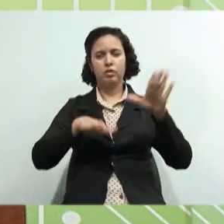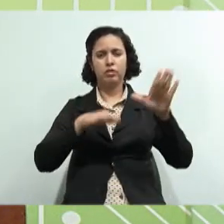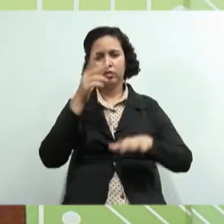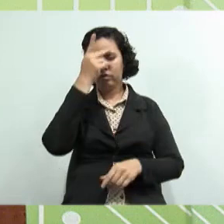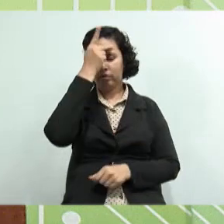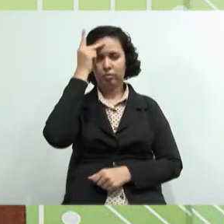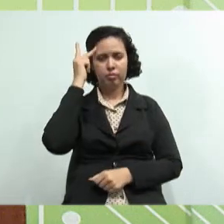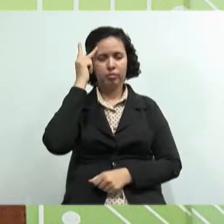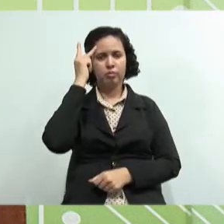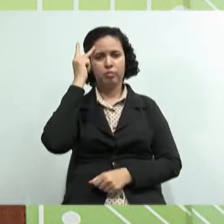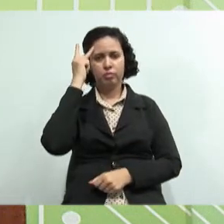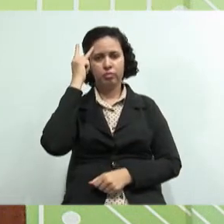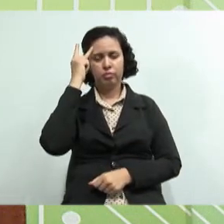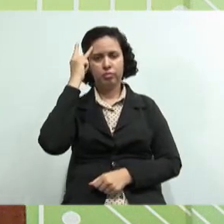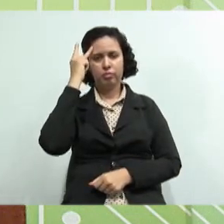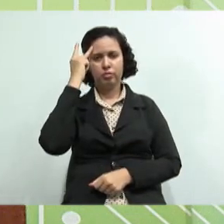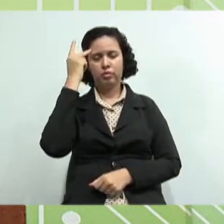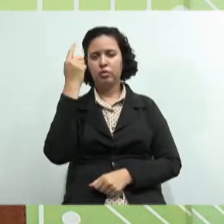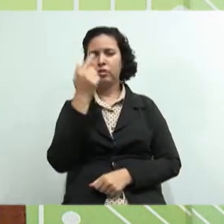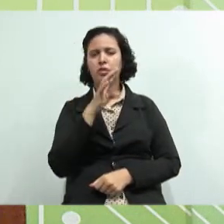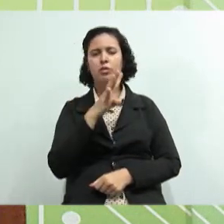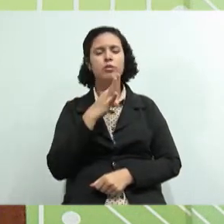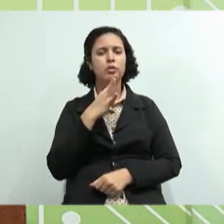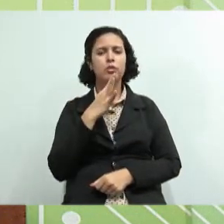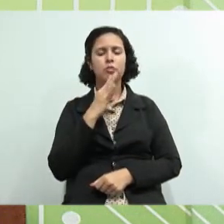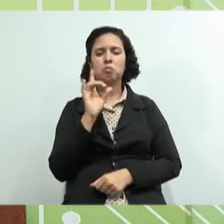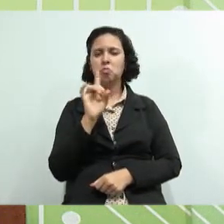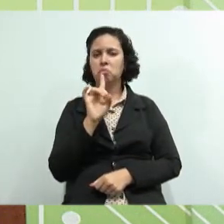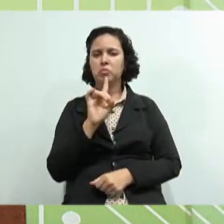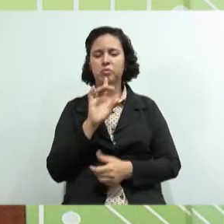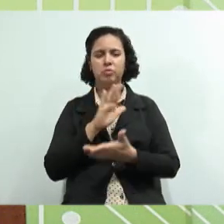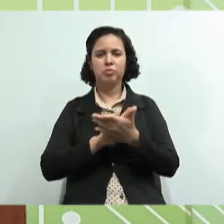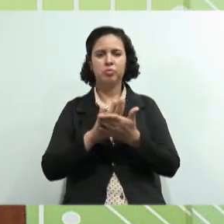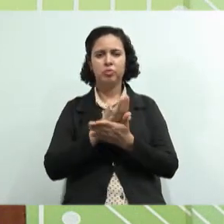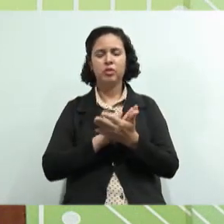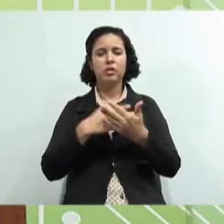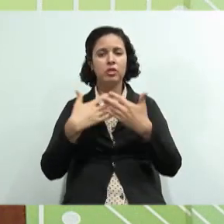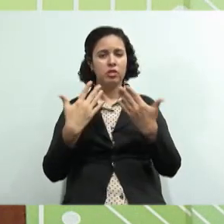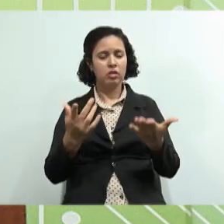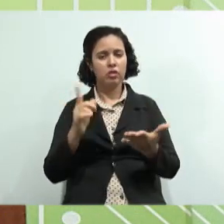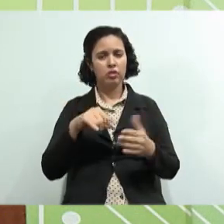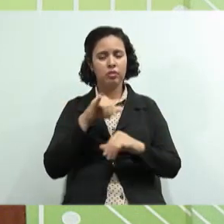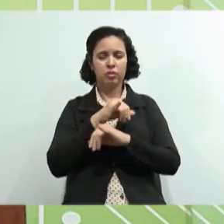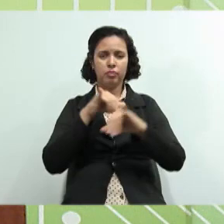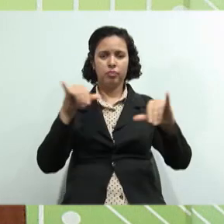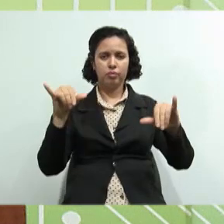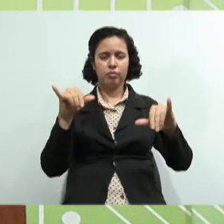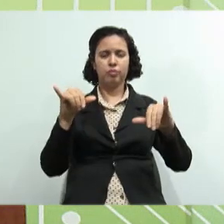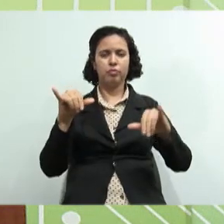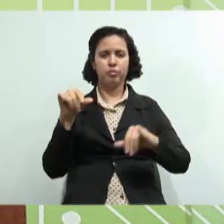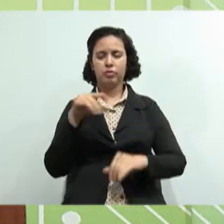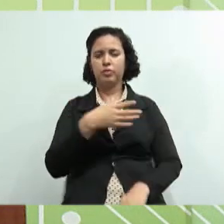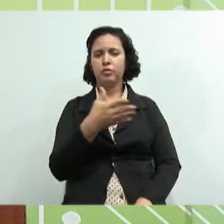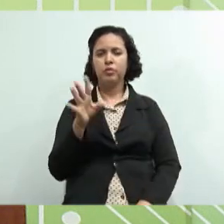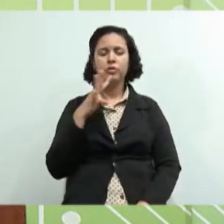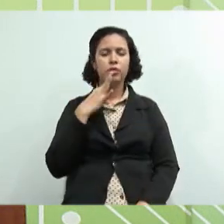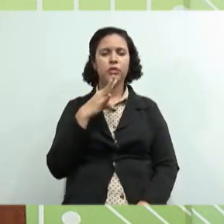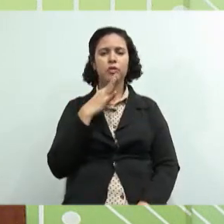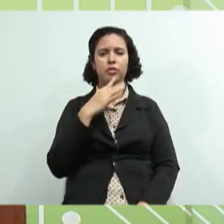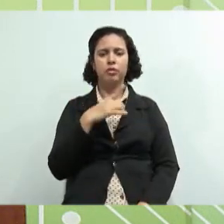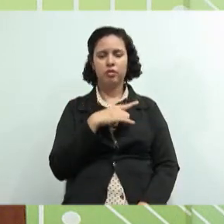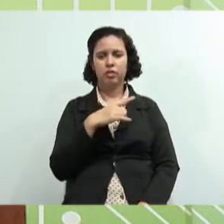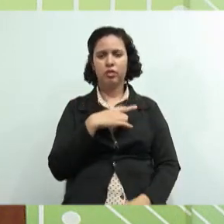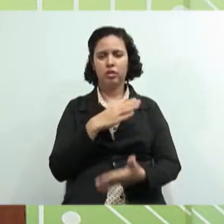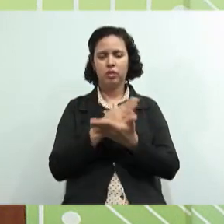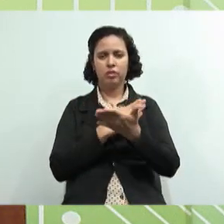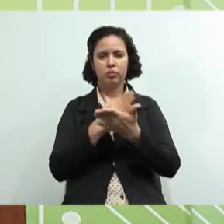por desconhecimento. Então a gente está fazendo esse serviço aqui de participar essa informação para vocês. Se vocês conhecem alguém que está em